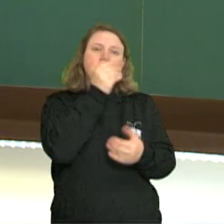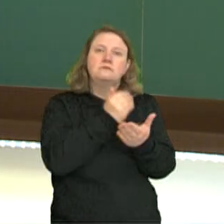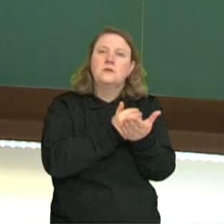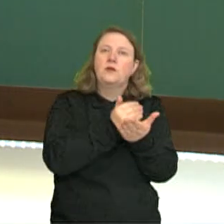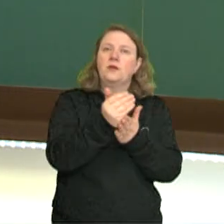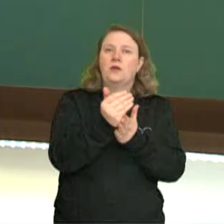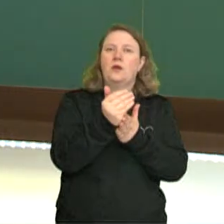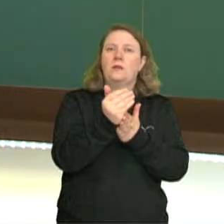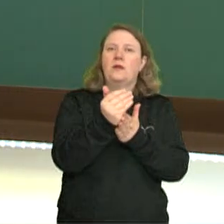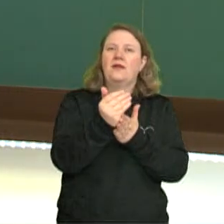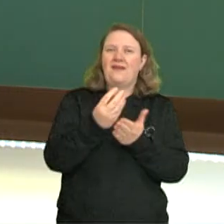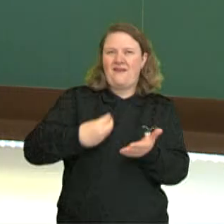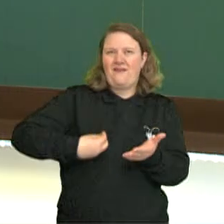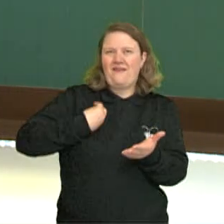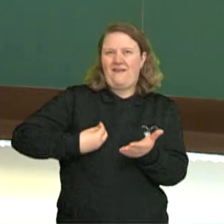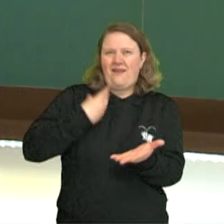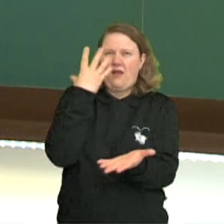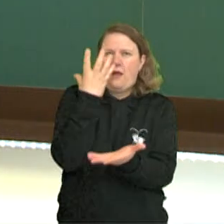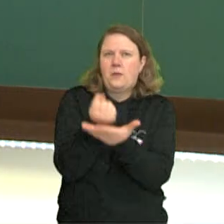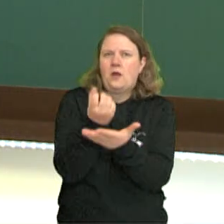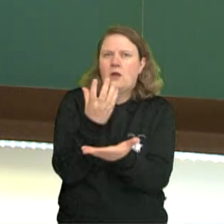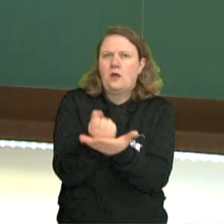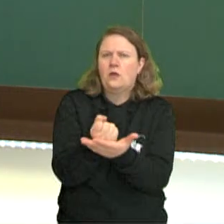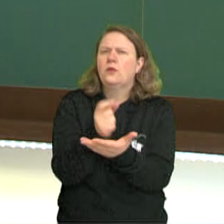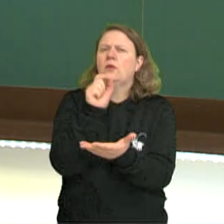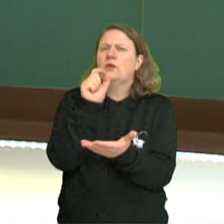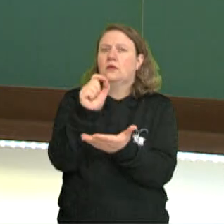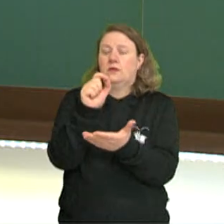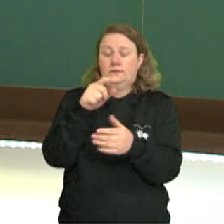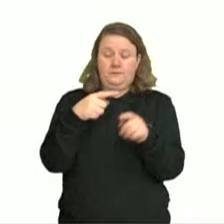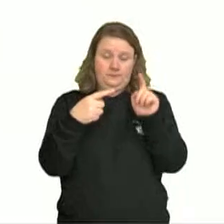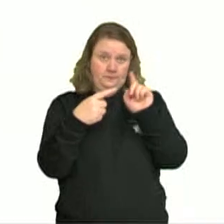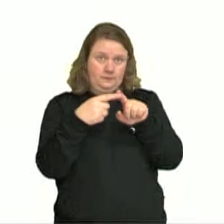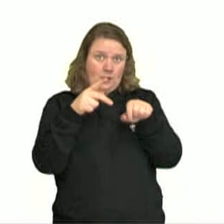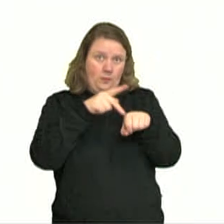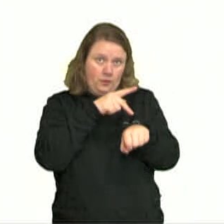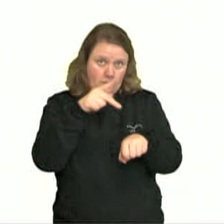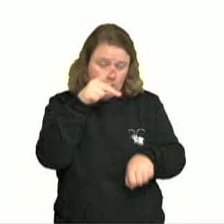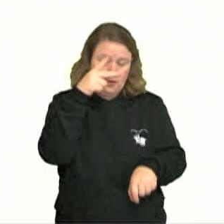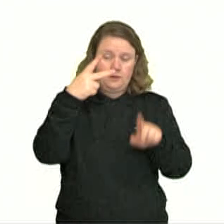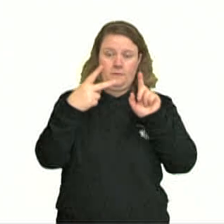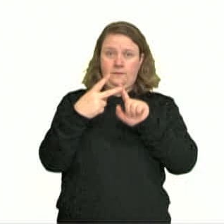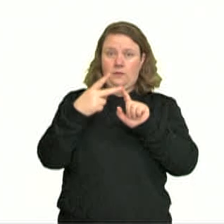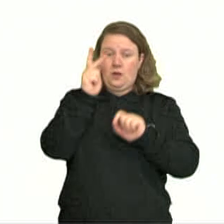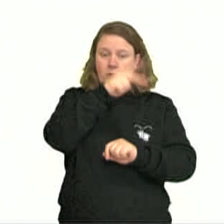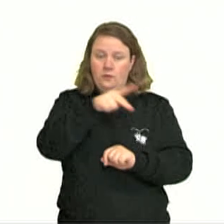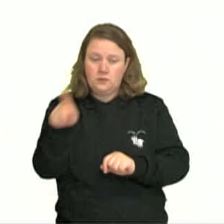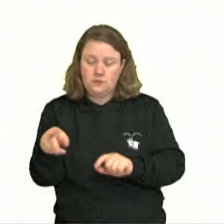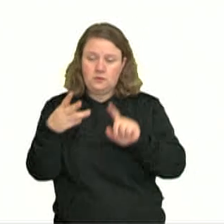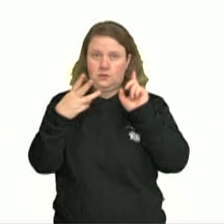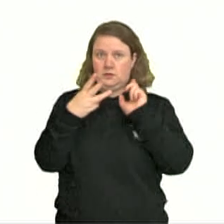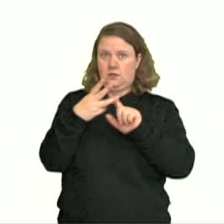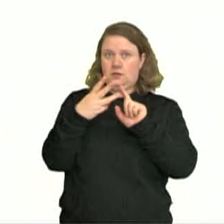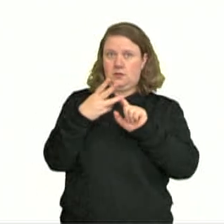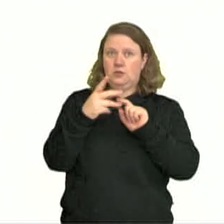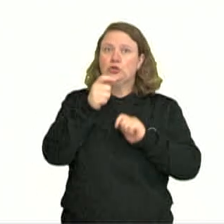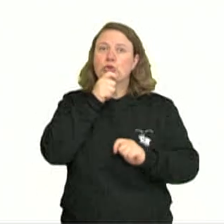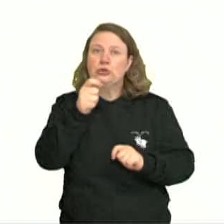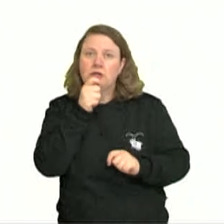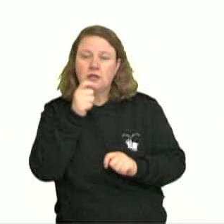dessa biografia, né? Pois bem, ela foi poeta, poetisa, professora, jornalista e